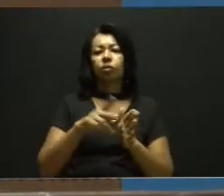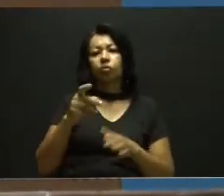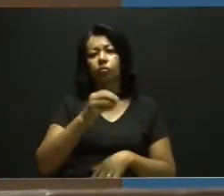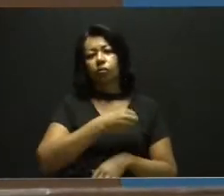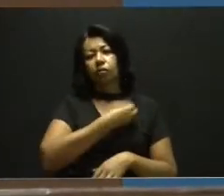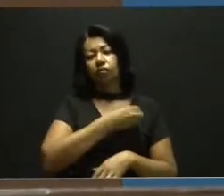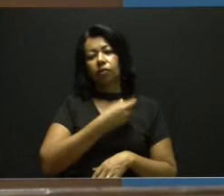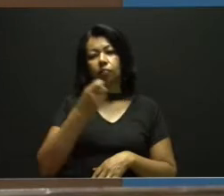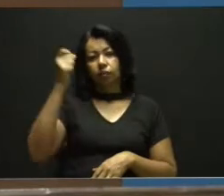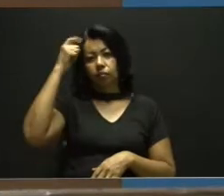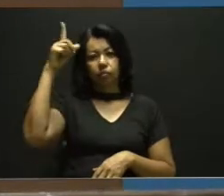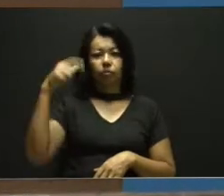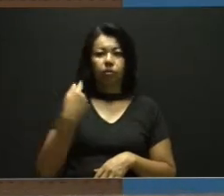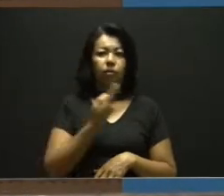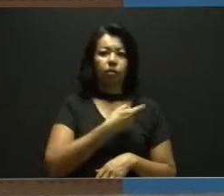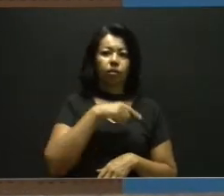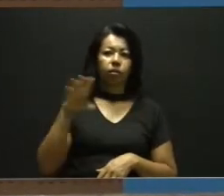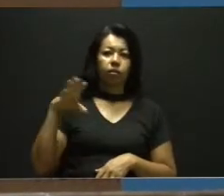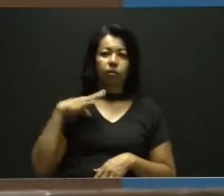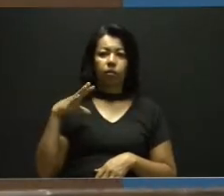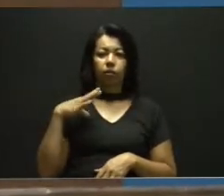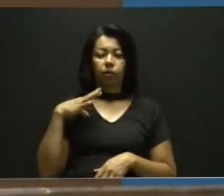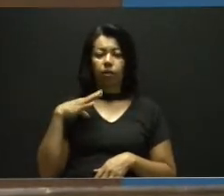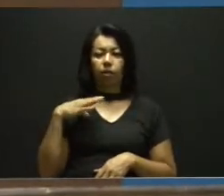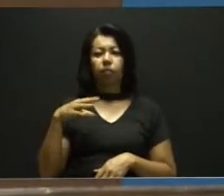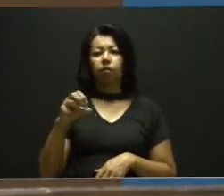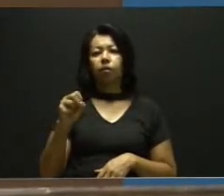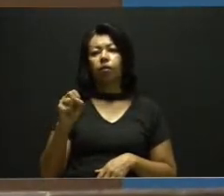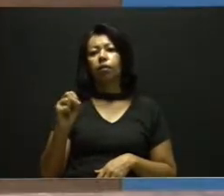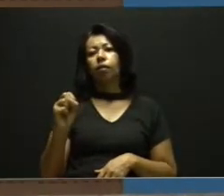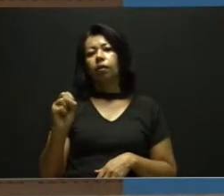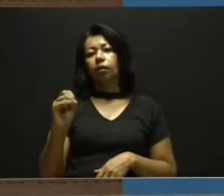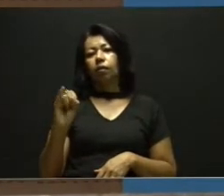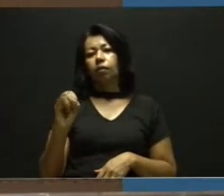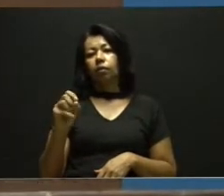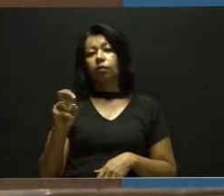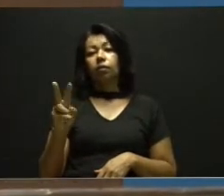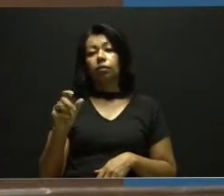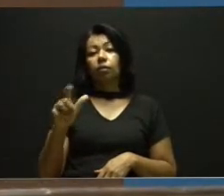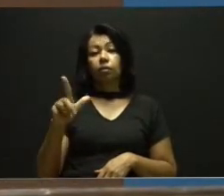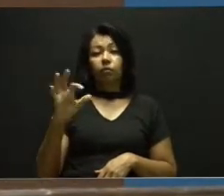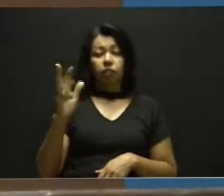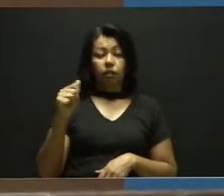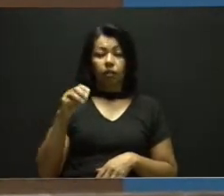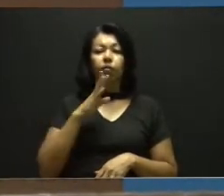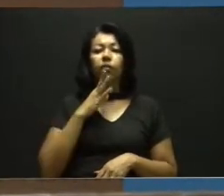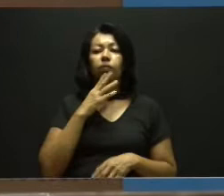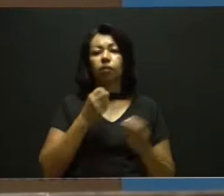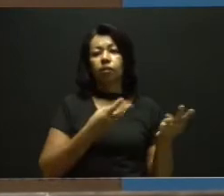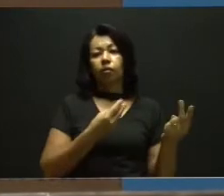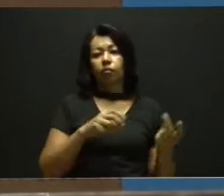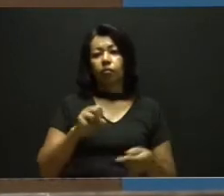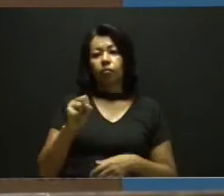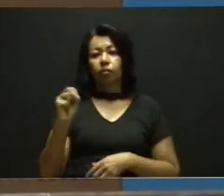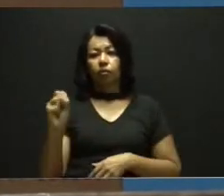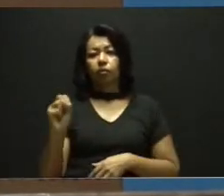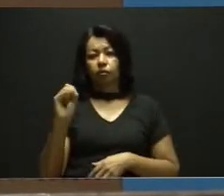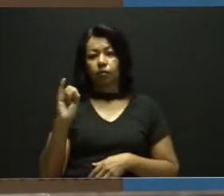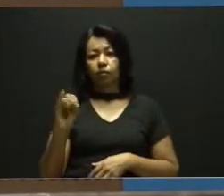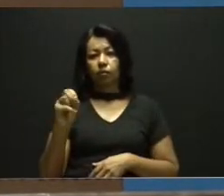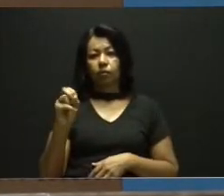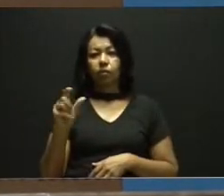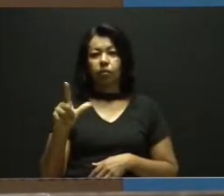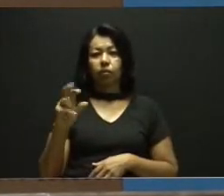cultura de nossa cidade silvia maria santos da silva de 63 anos mais conhecida como silvia da banda sinfônica